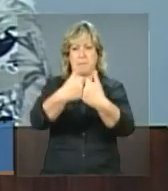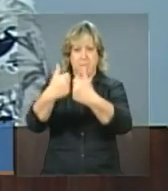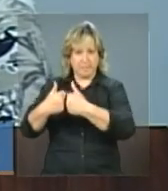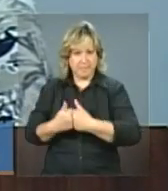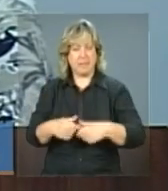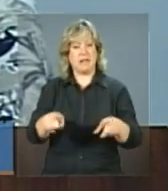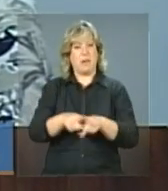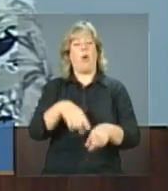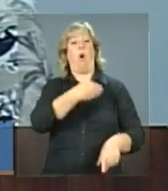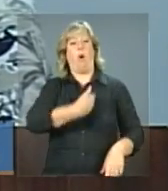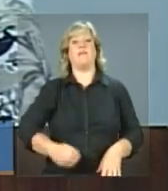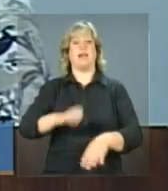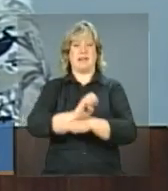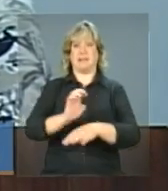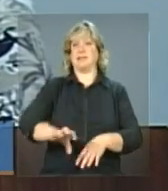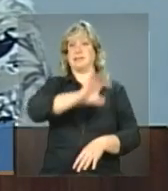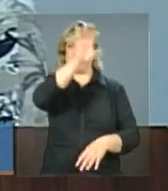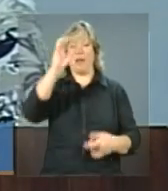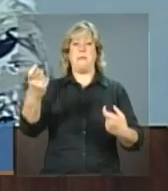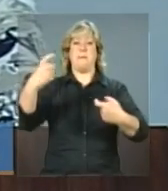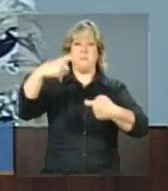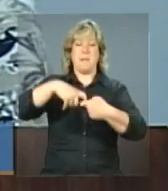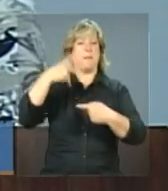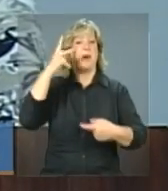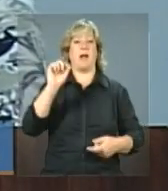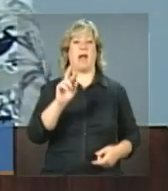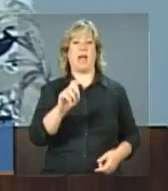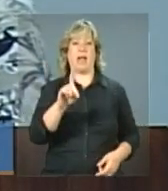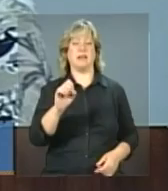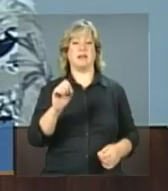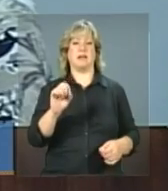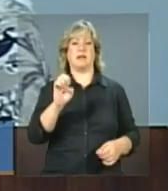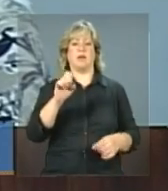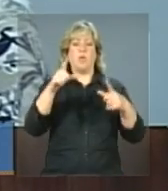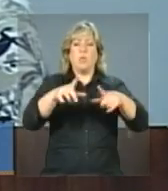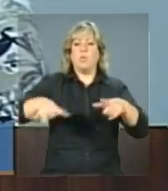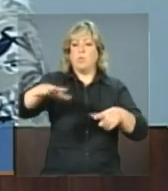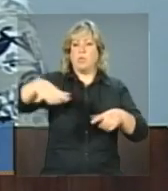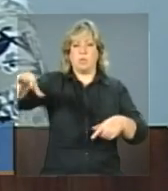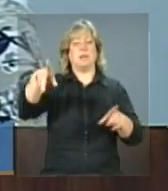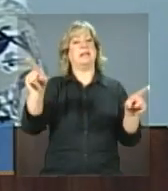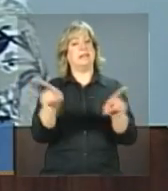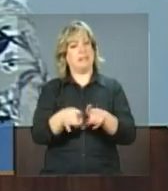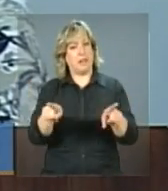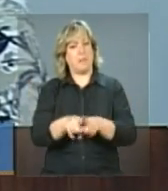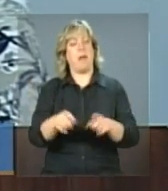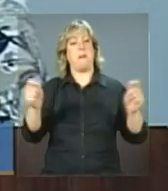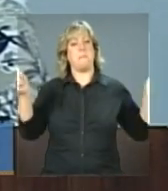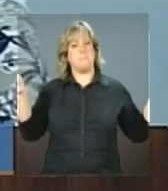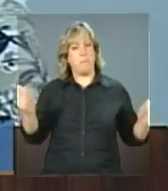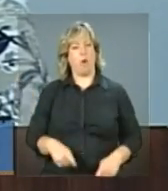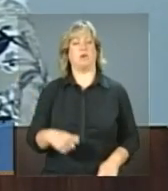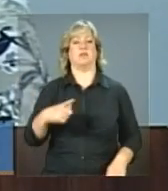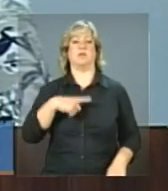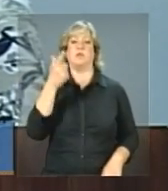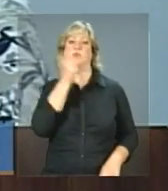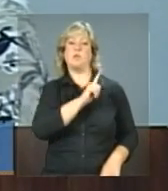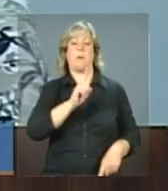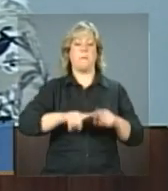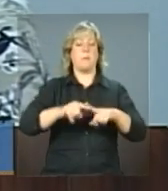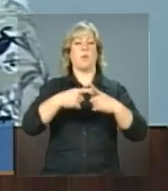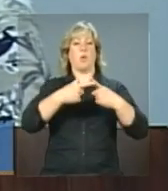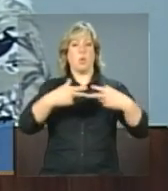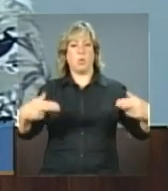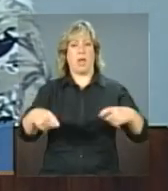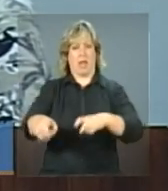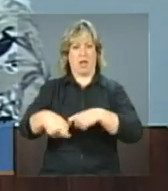governos estaduais, parceria para que as redes regionais também possam estar adquirindo produtos da agricultura familiar extremamente